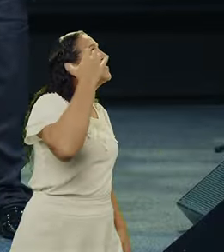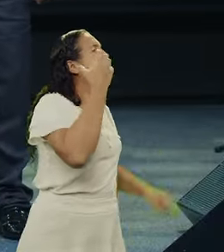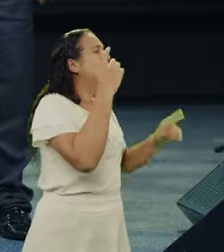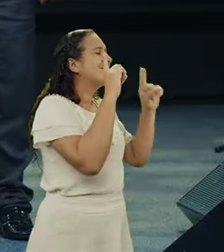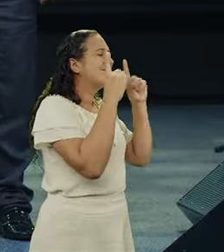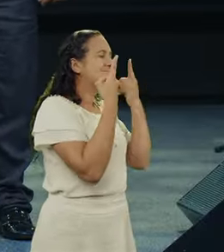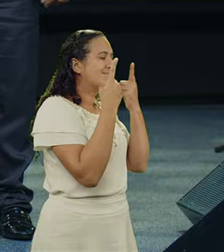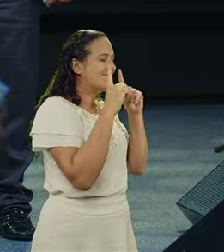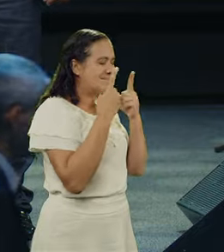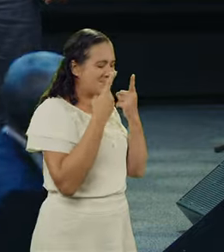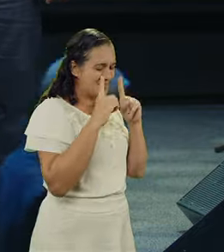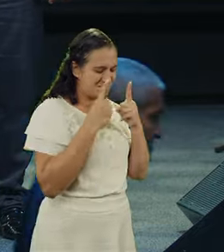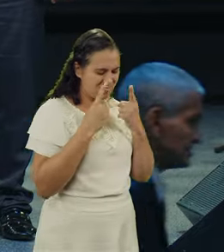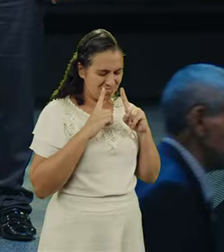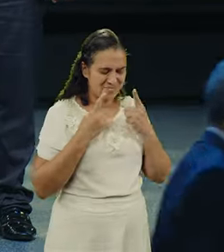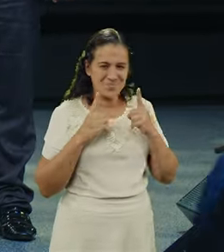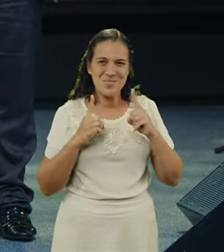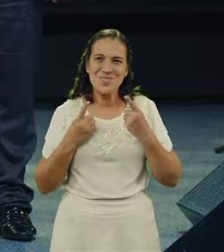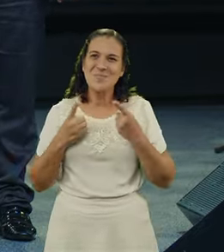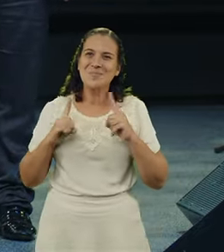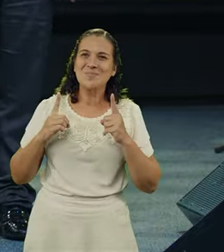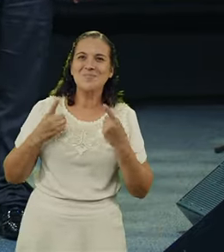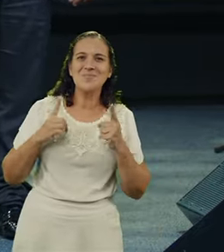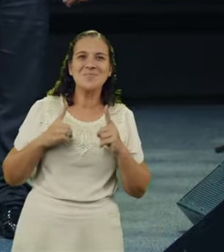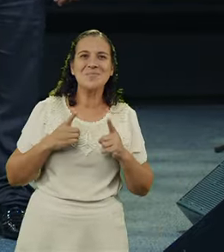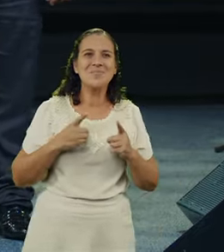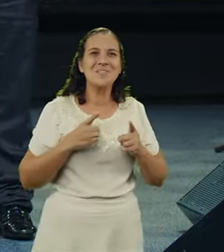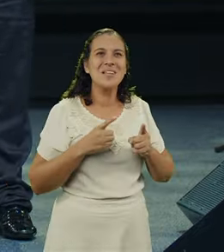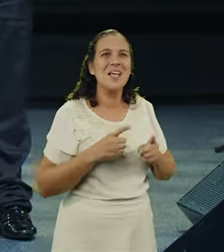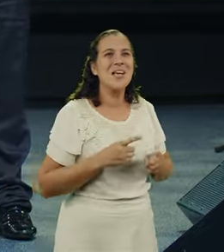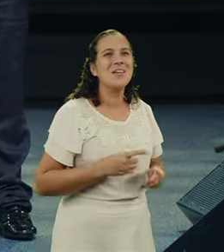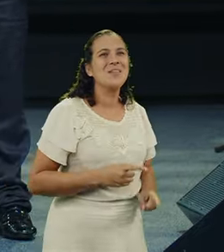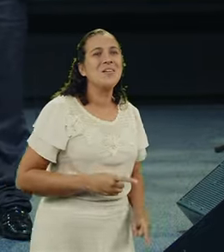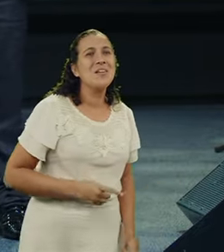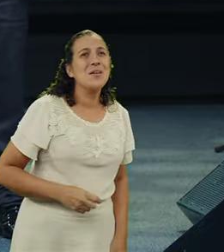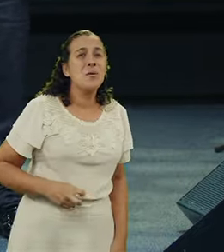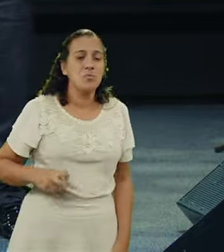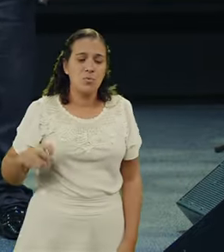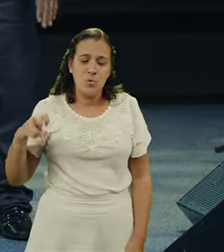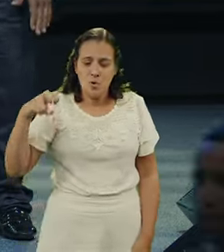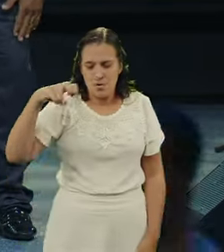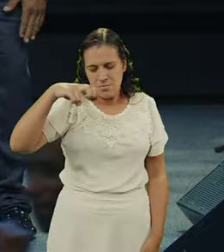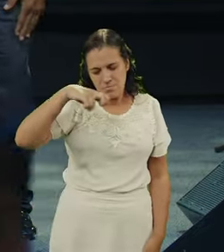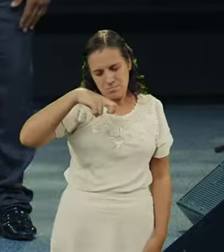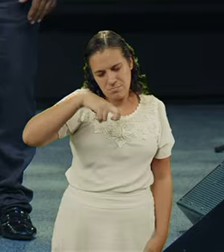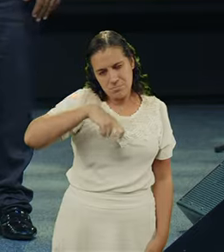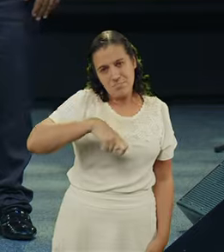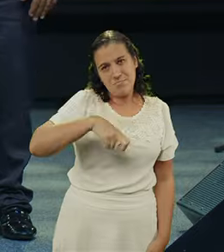Estou sentindo a presença do Espírito Santo. Dobrei o joelho.